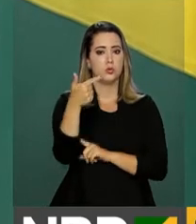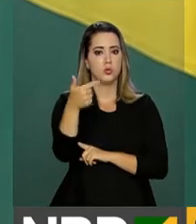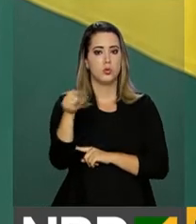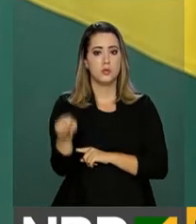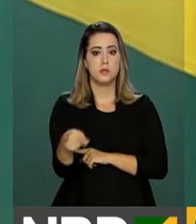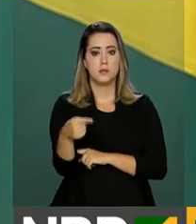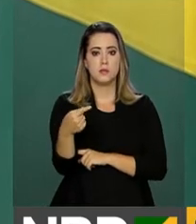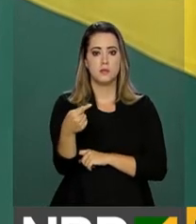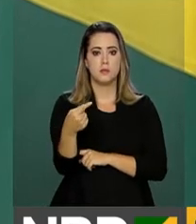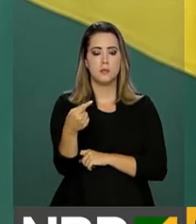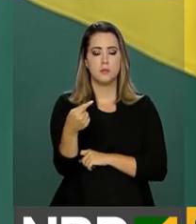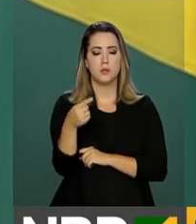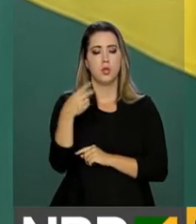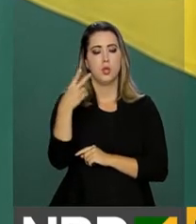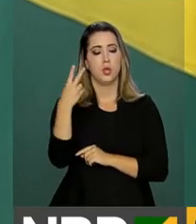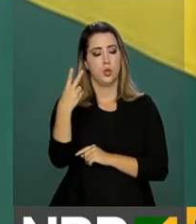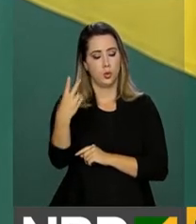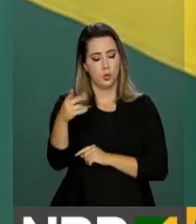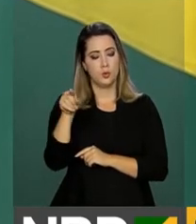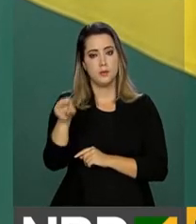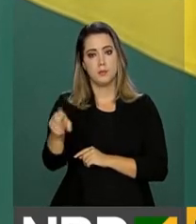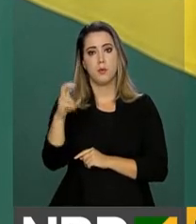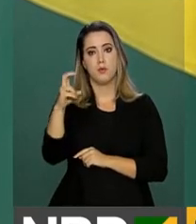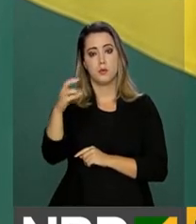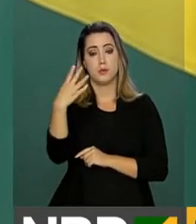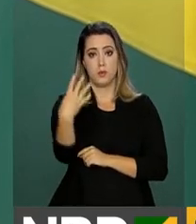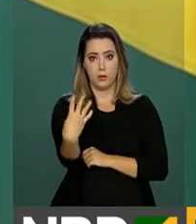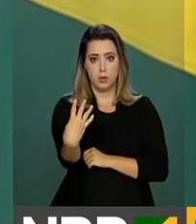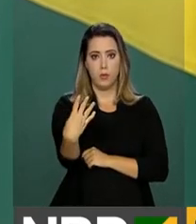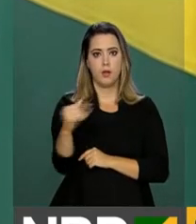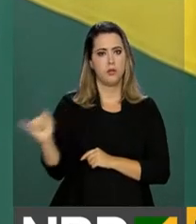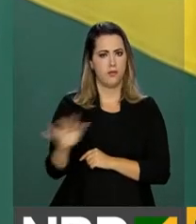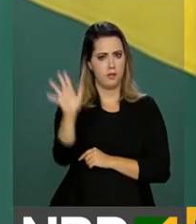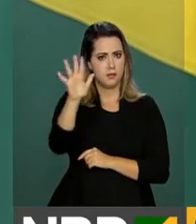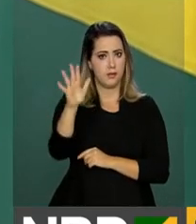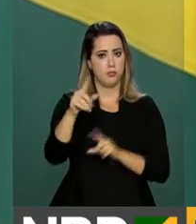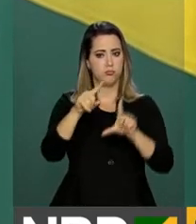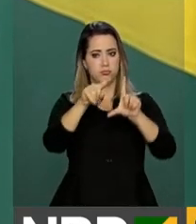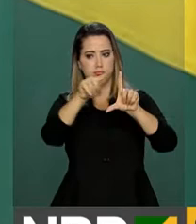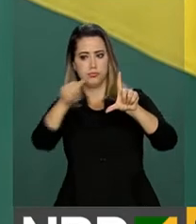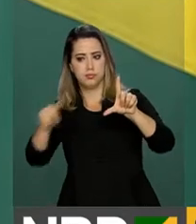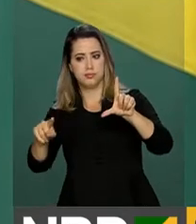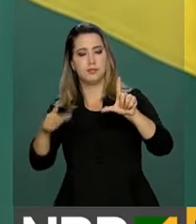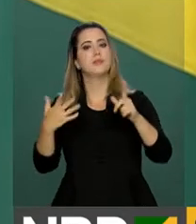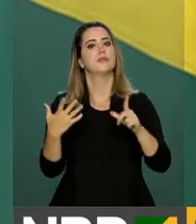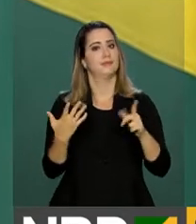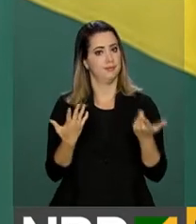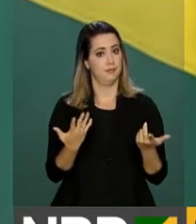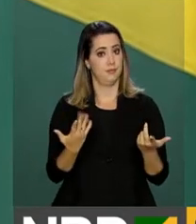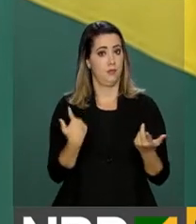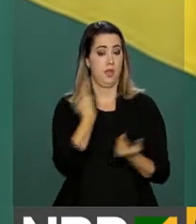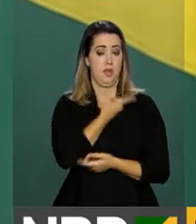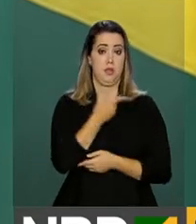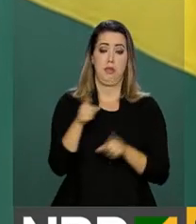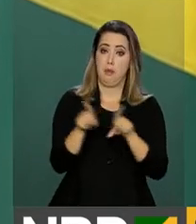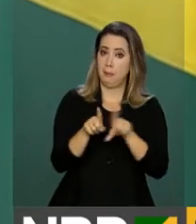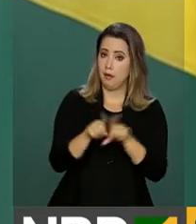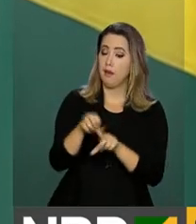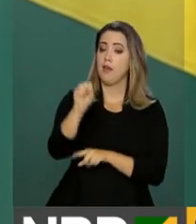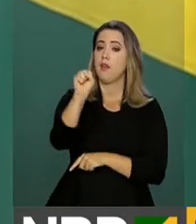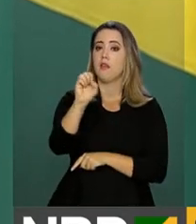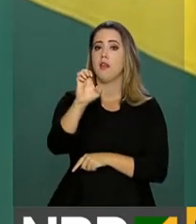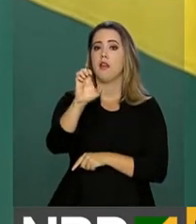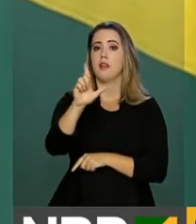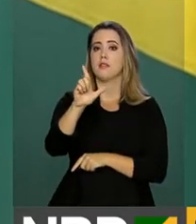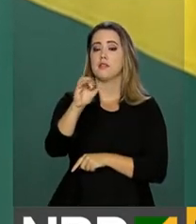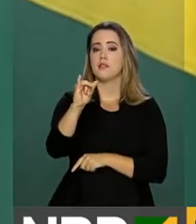54 nós apoiamos os juros à taxa básica de juros a selic com 14 pontos